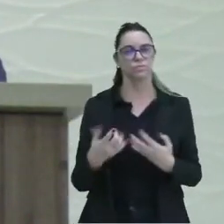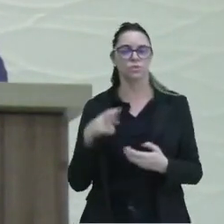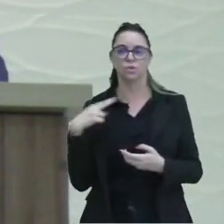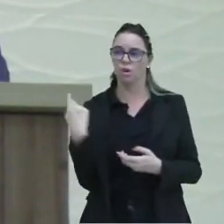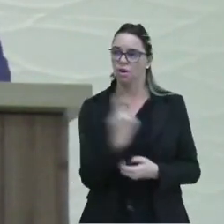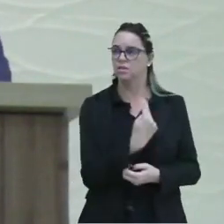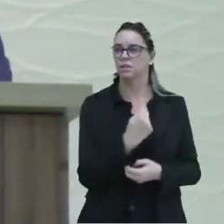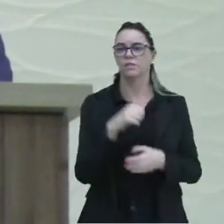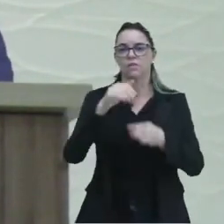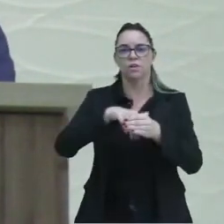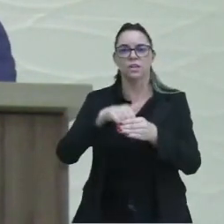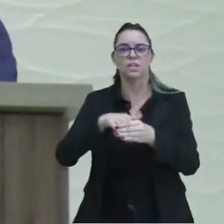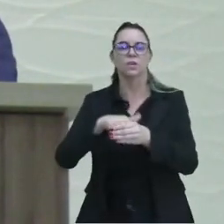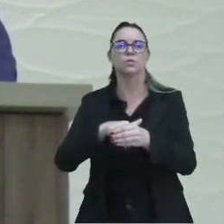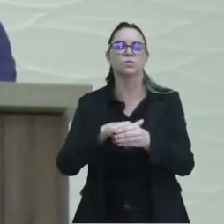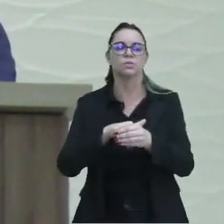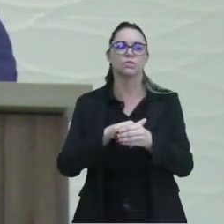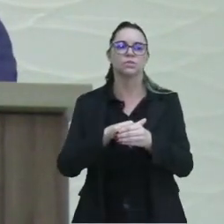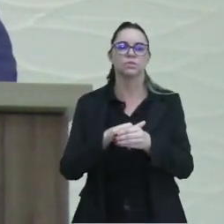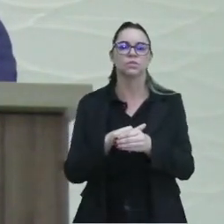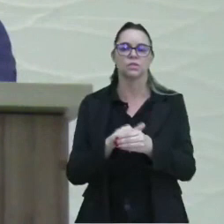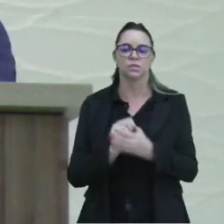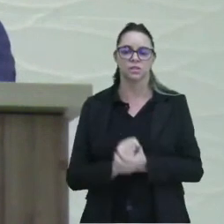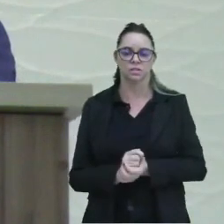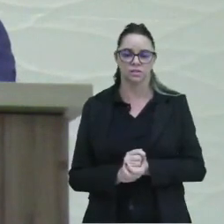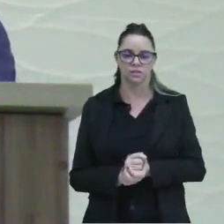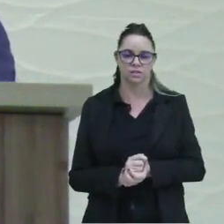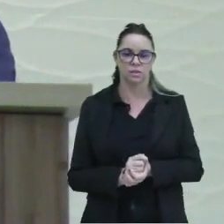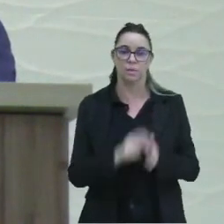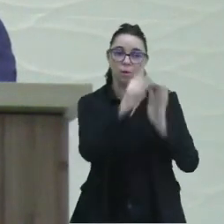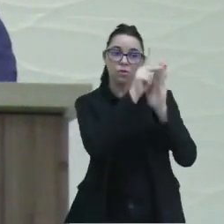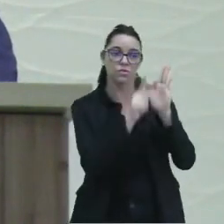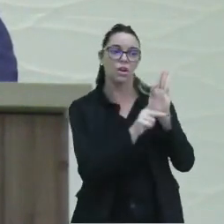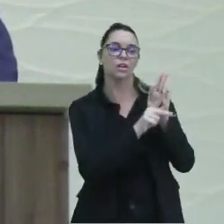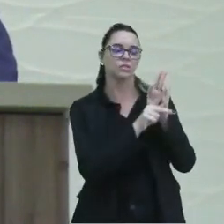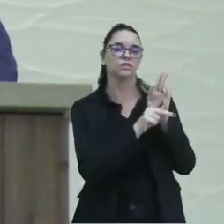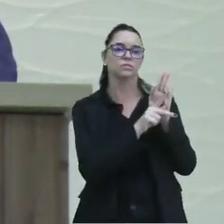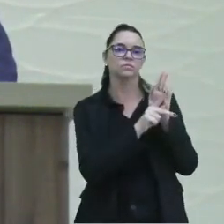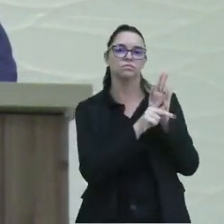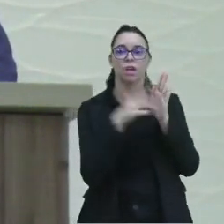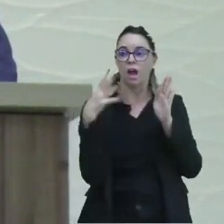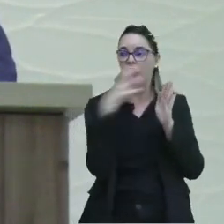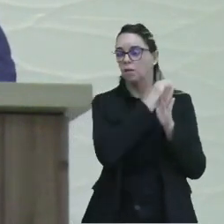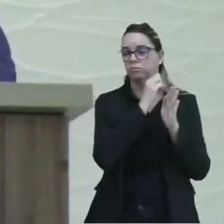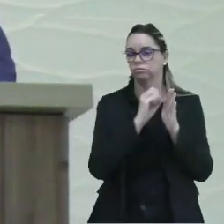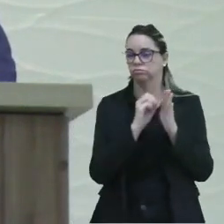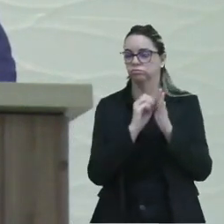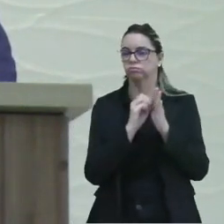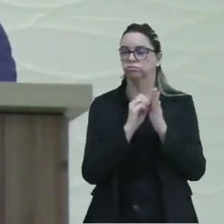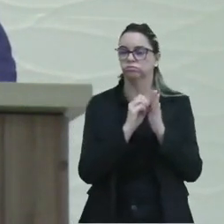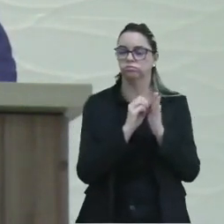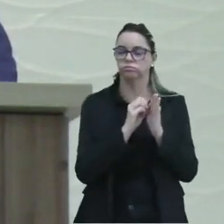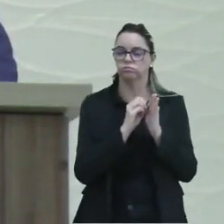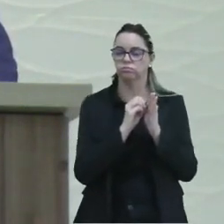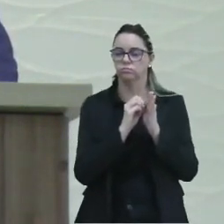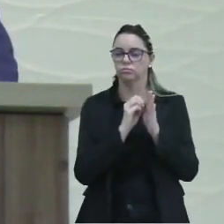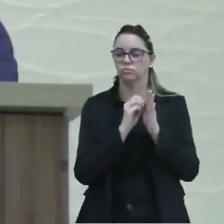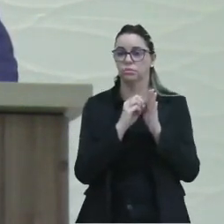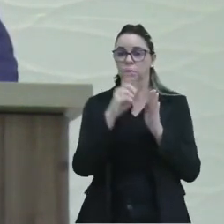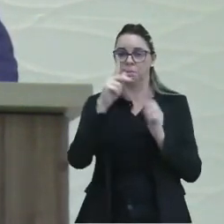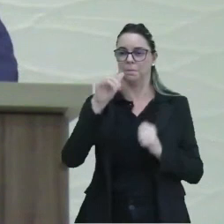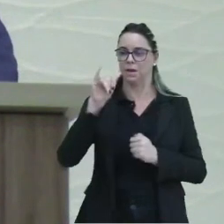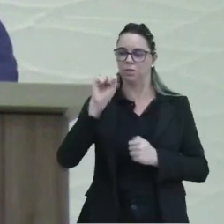votação da retirada da urgência especial no projeto de deliberação aqui na casa a respeito do piso salarial